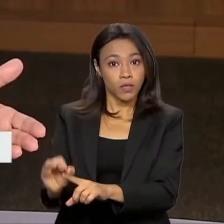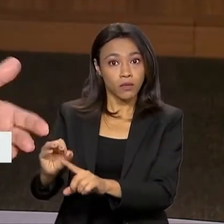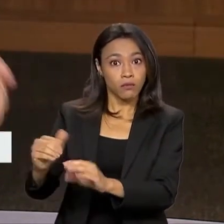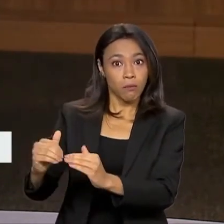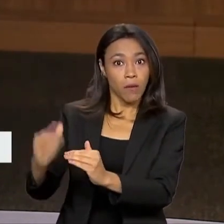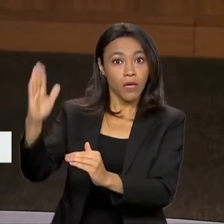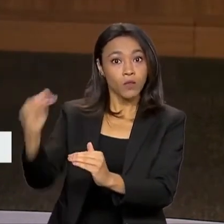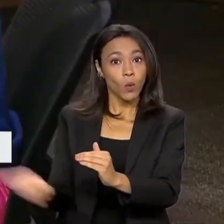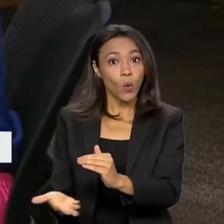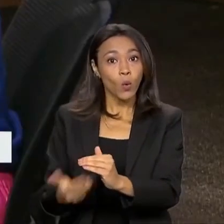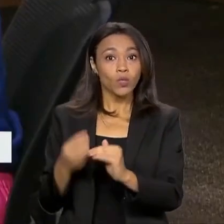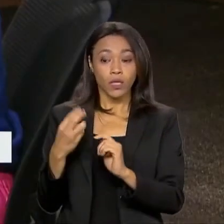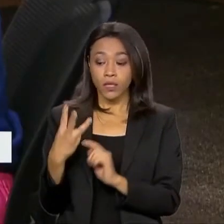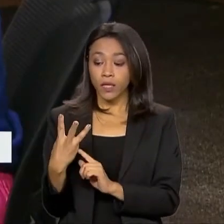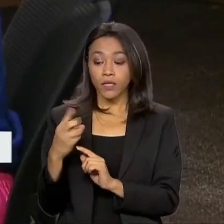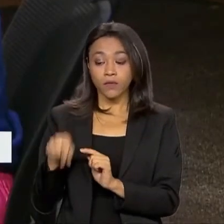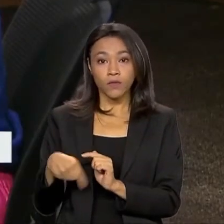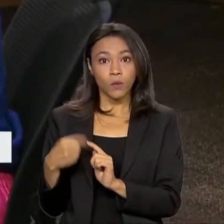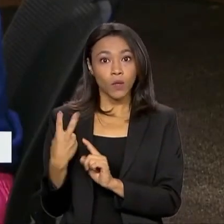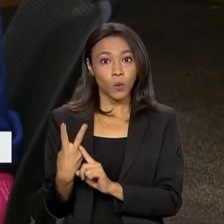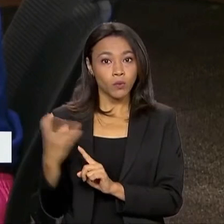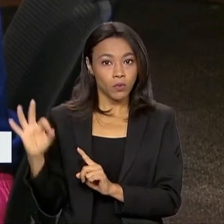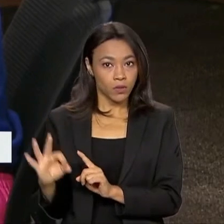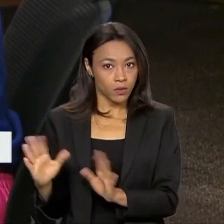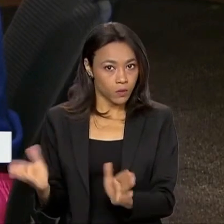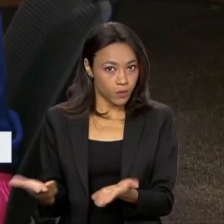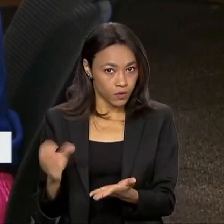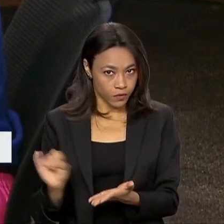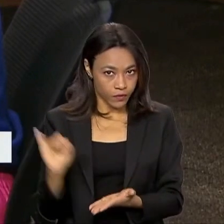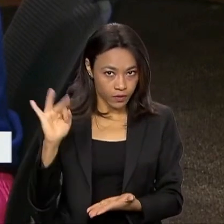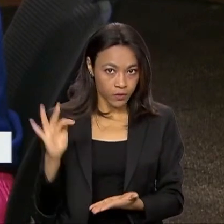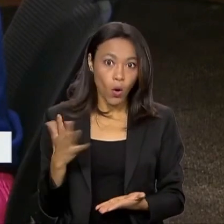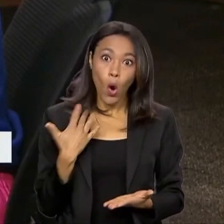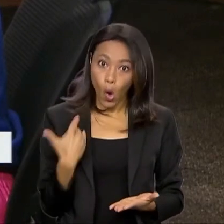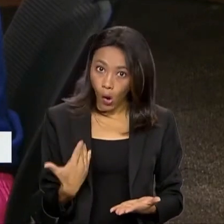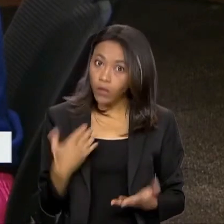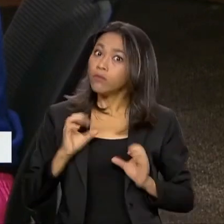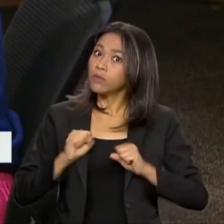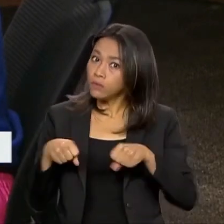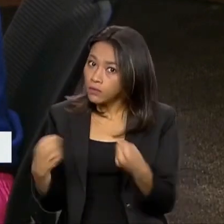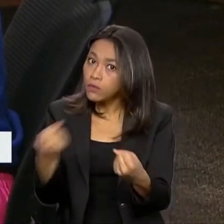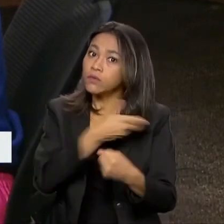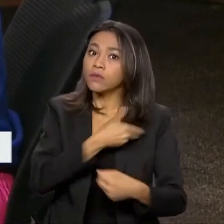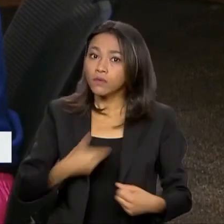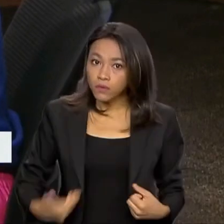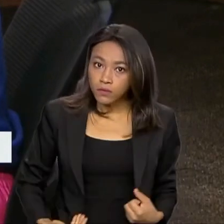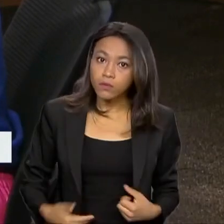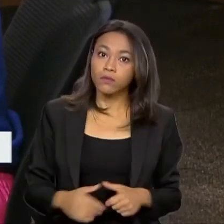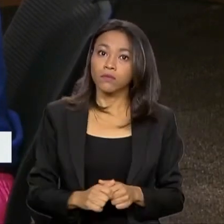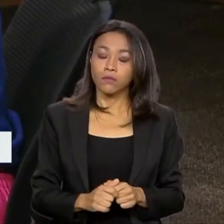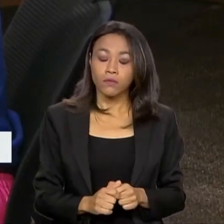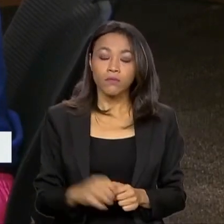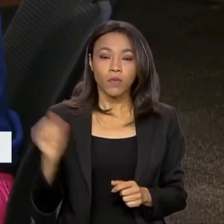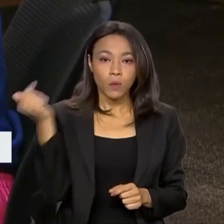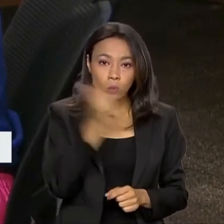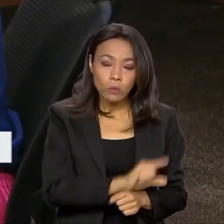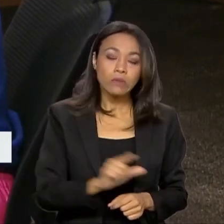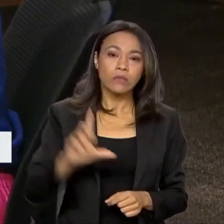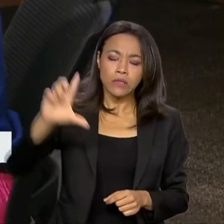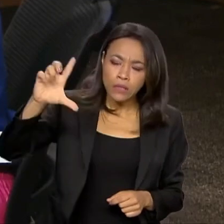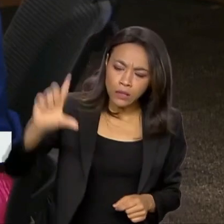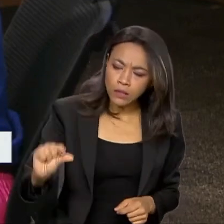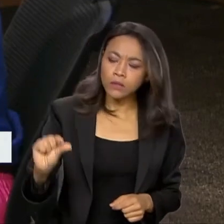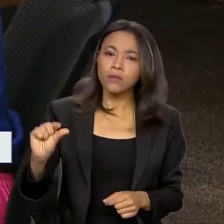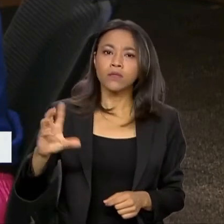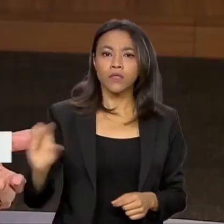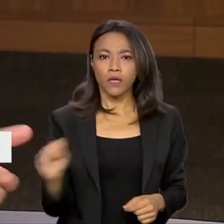tá na casa de 3,2%. então você vê que o esforço que foi feito no sentido de trazer a inflação para baixo